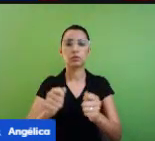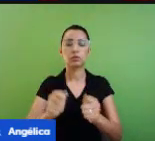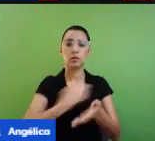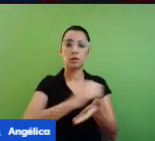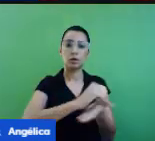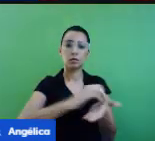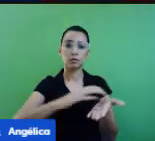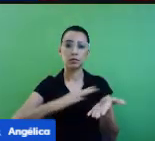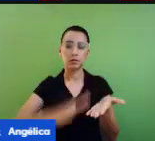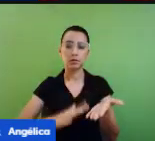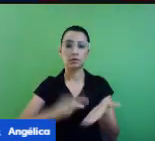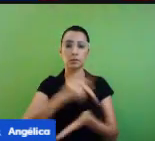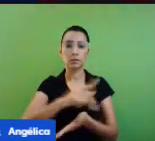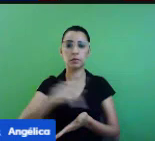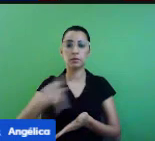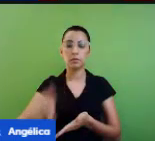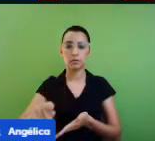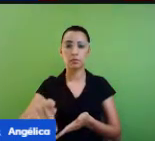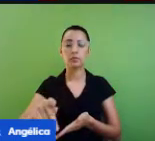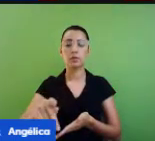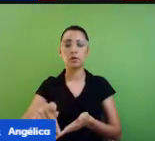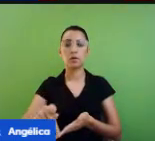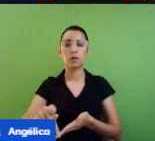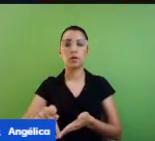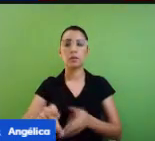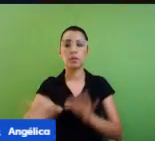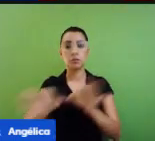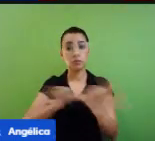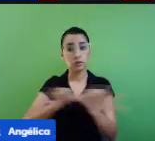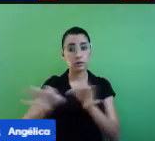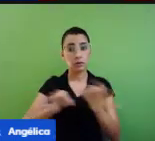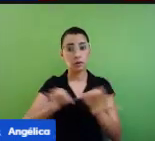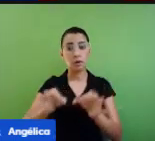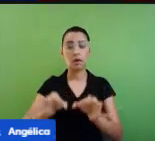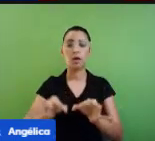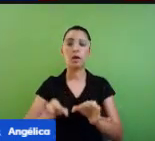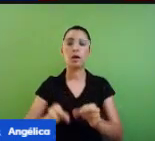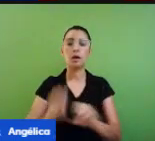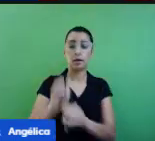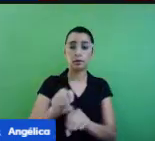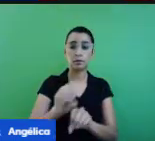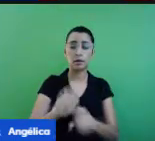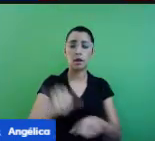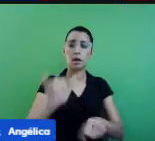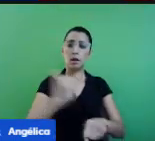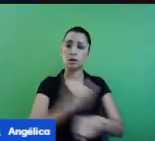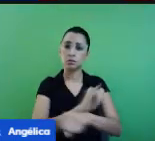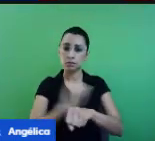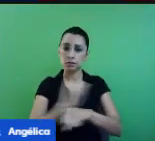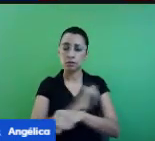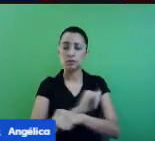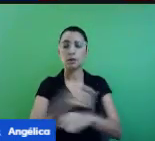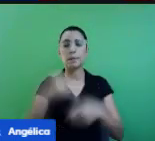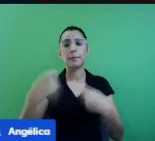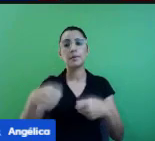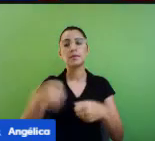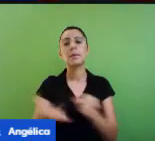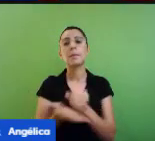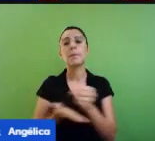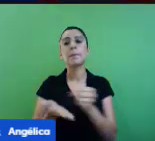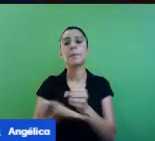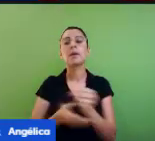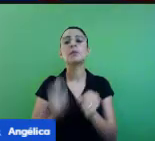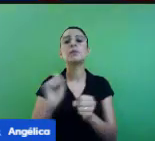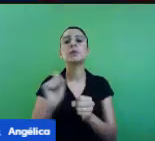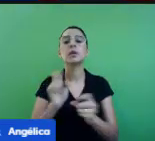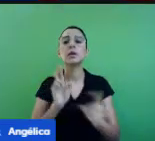atividades que o professor possa vir a desenvolver, todas essas estratégias, tem que se basear no nosso referencial